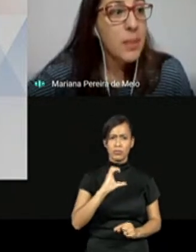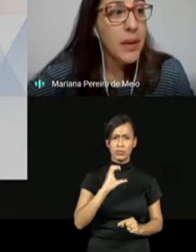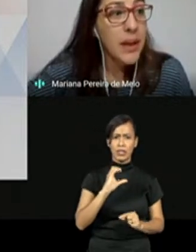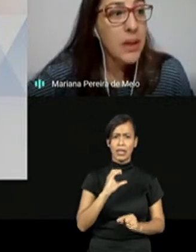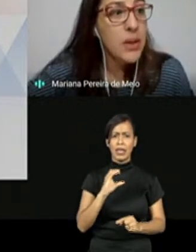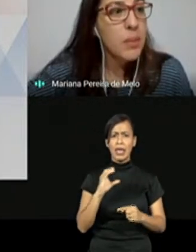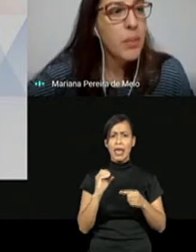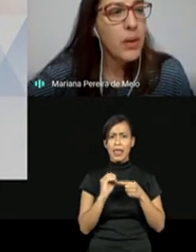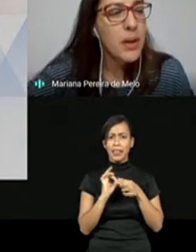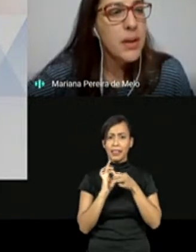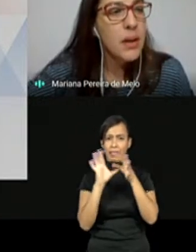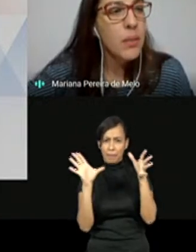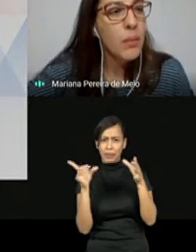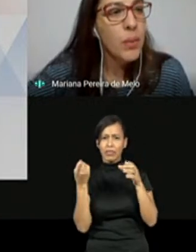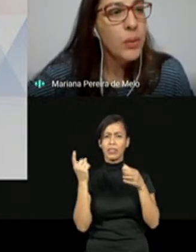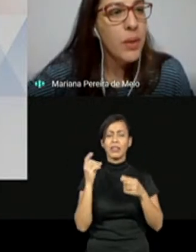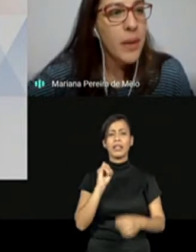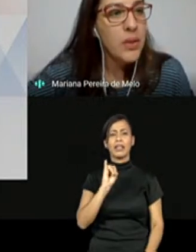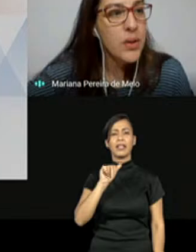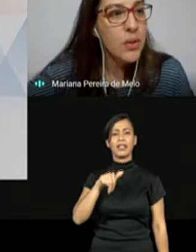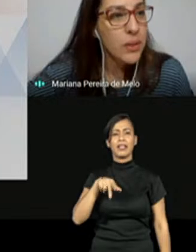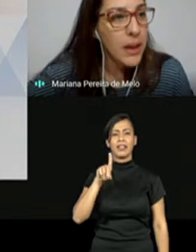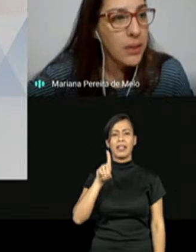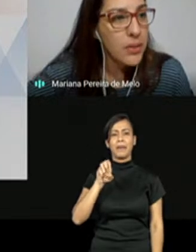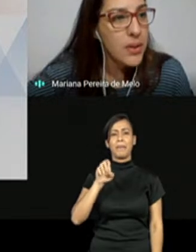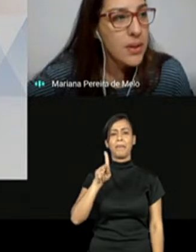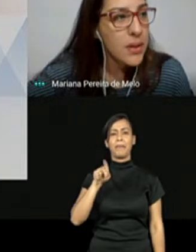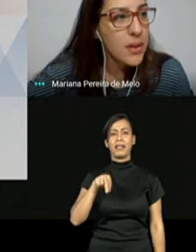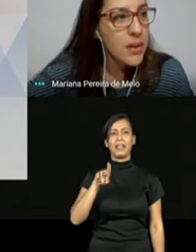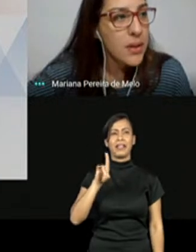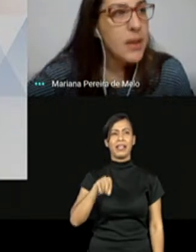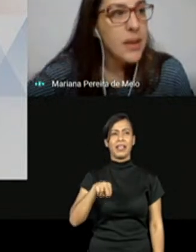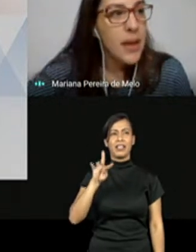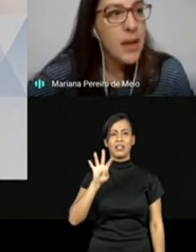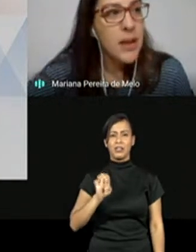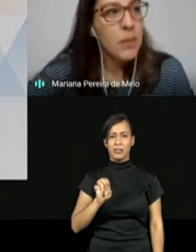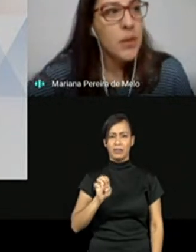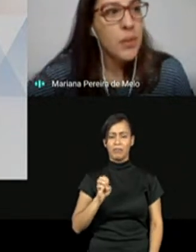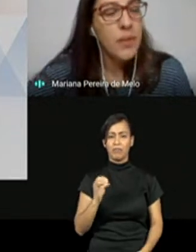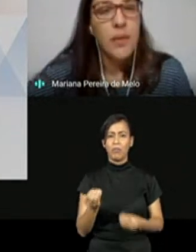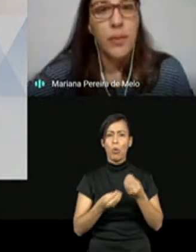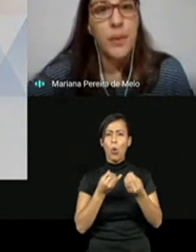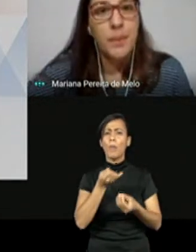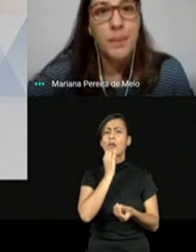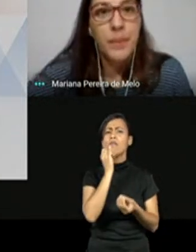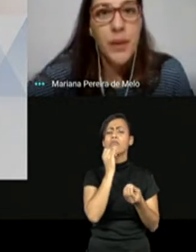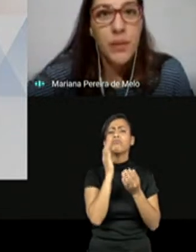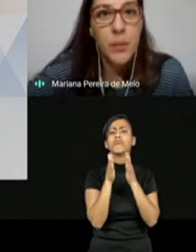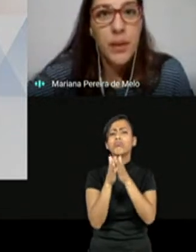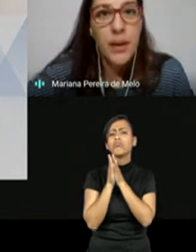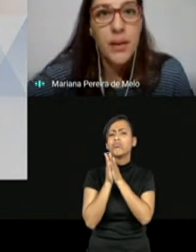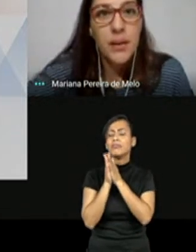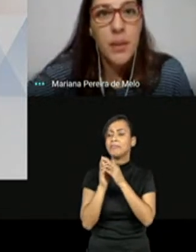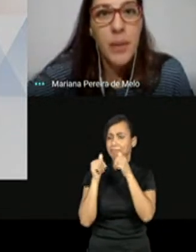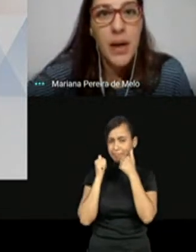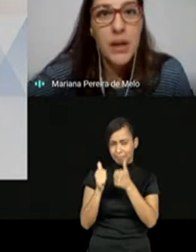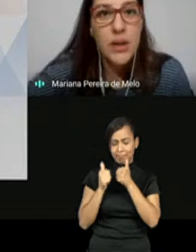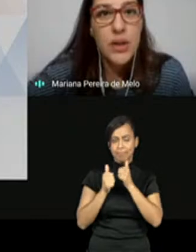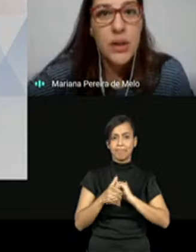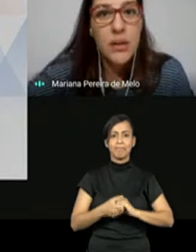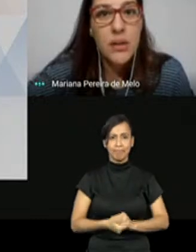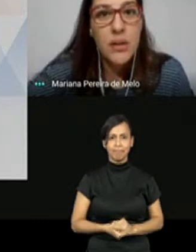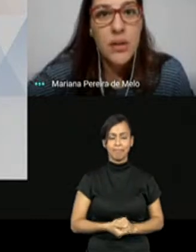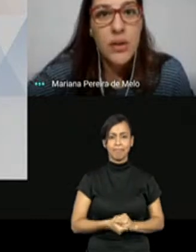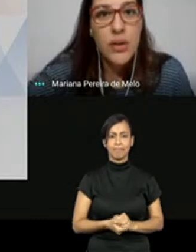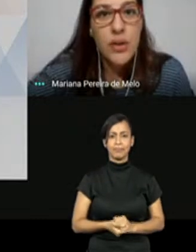Eventos dependentes podem ser mutuamente excludentes? Citar exemplos, por favor. Então, vamos lá.